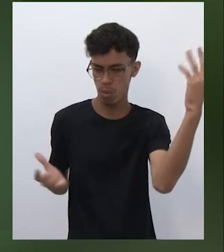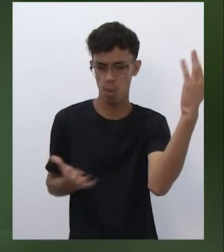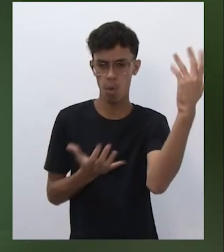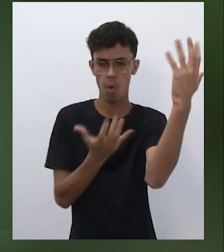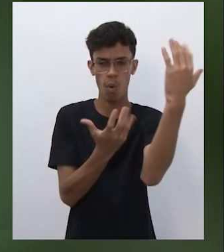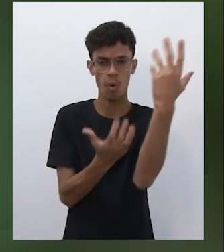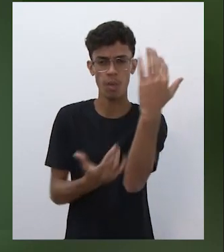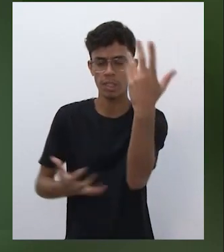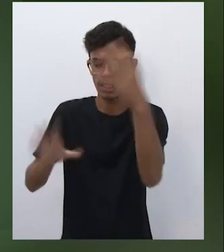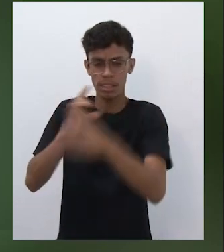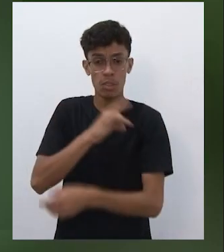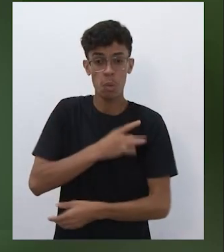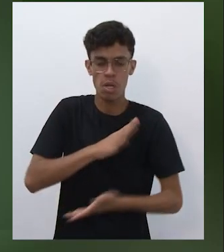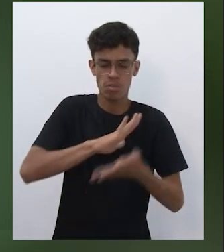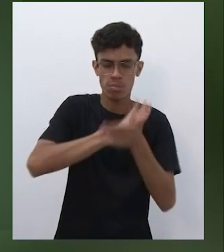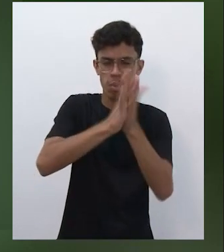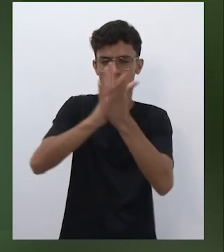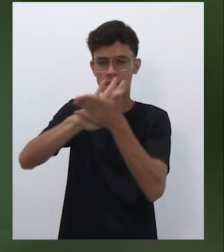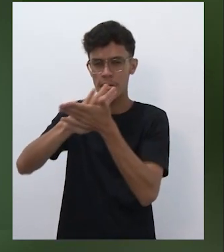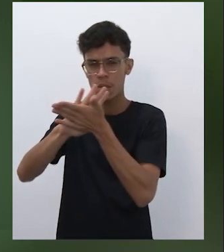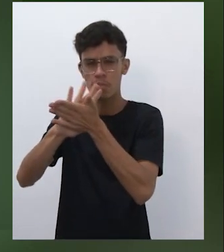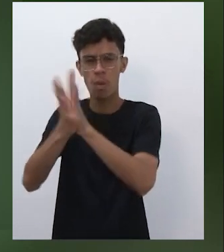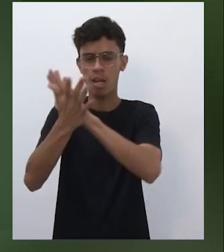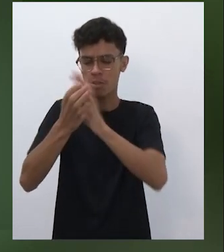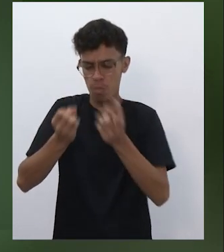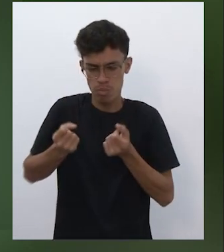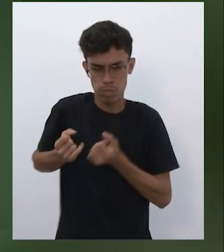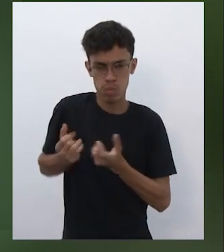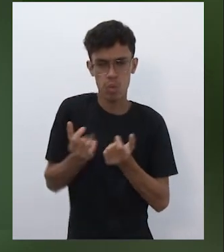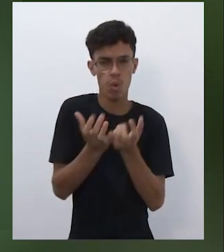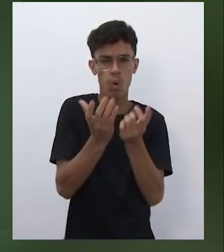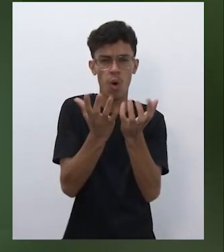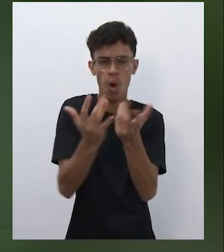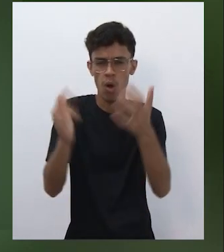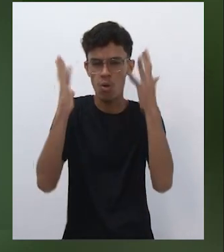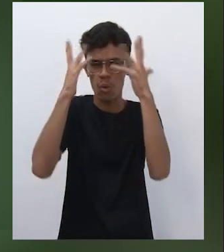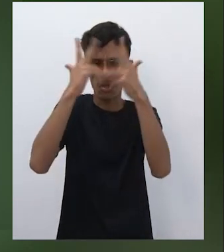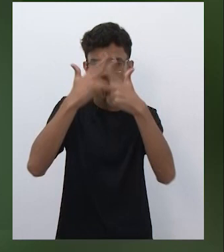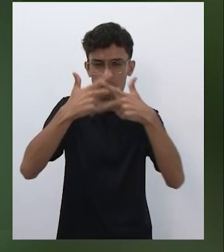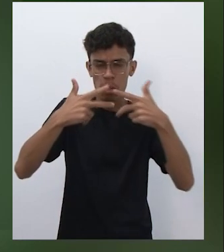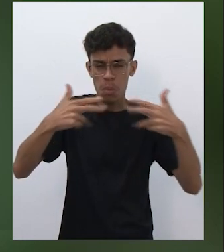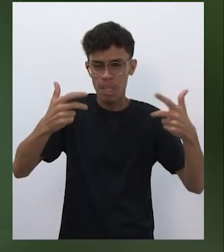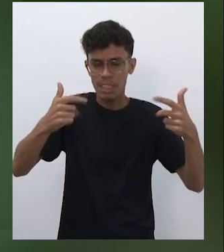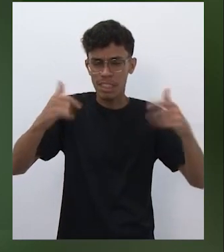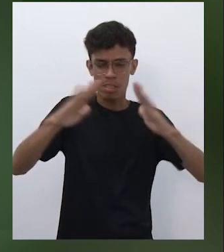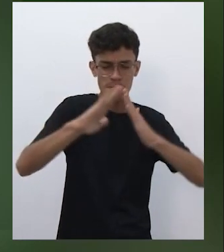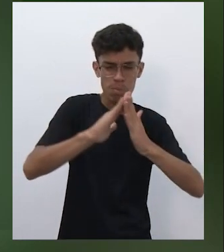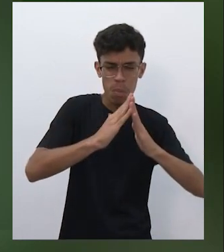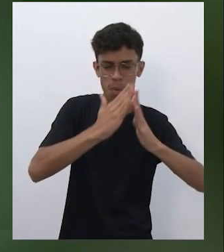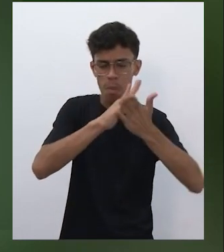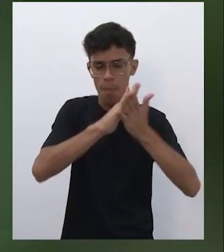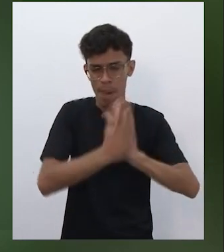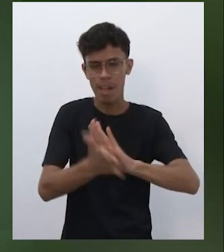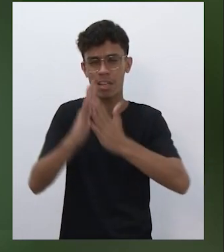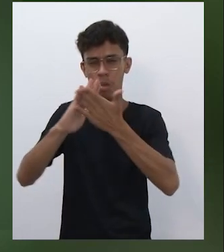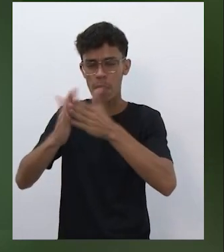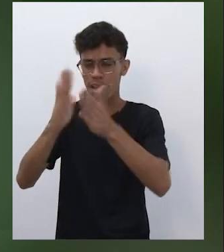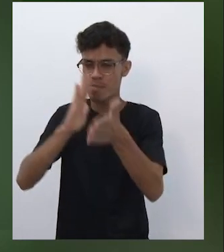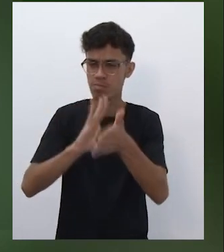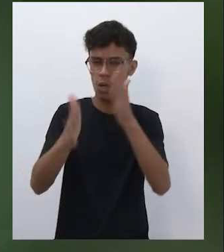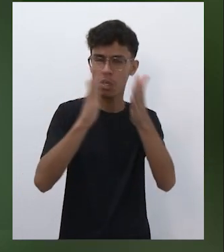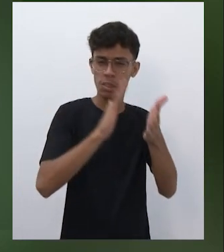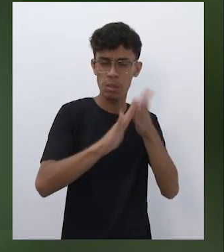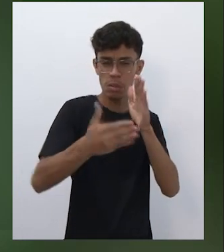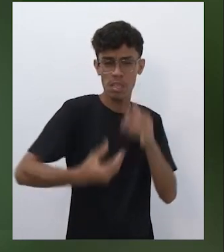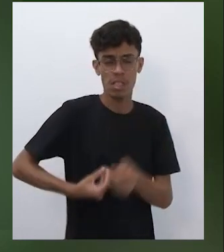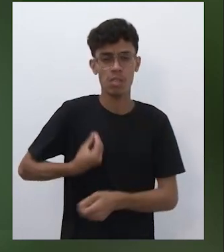espalhava medo e destruição. Conforme as chamas se alastravam, os animais ficavam sem suas casas e fugiam para não perderem a